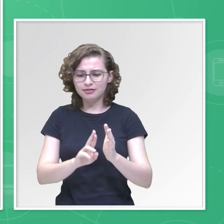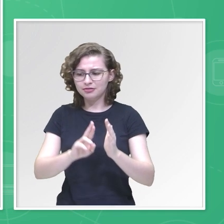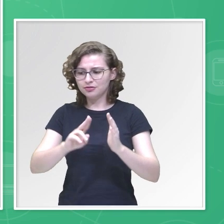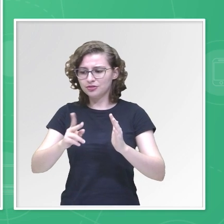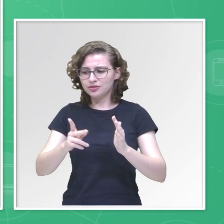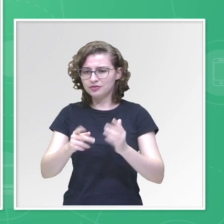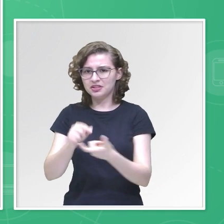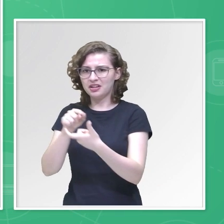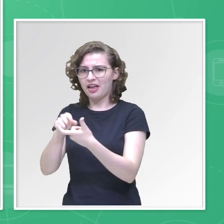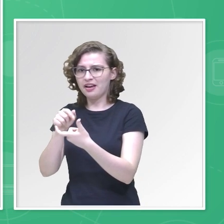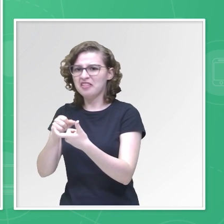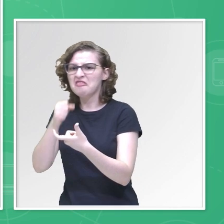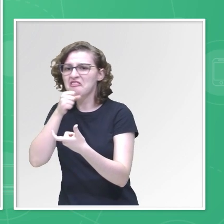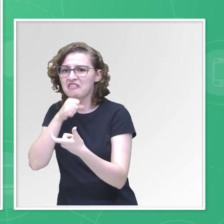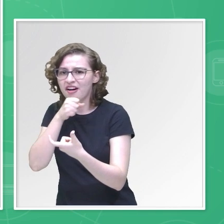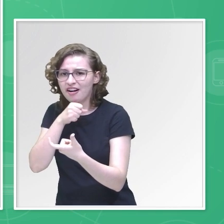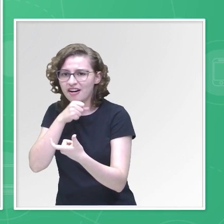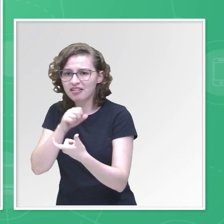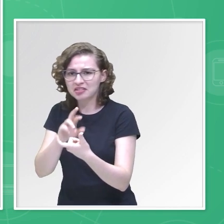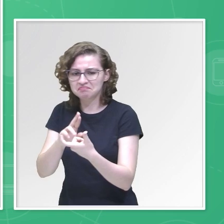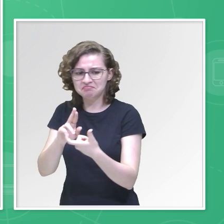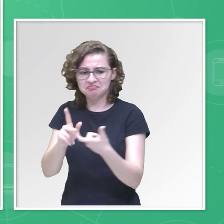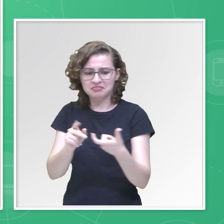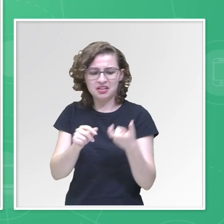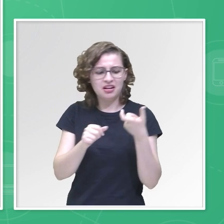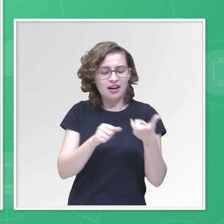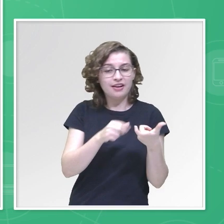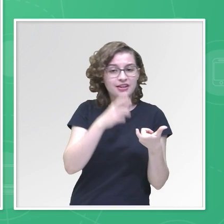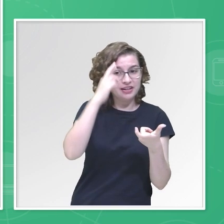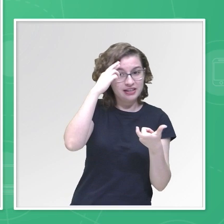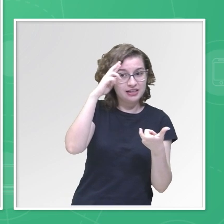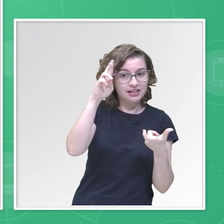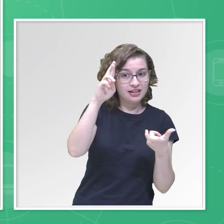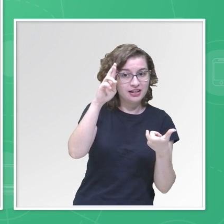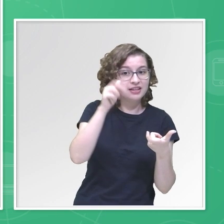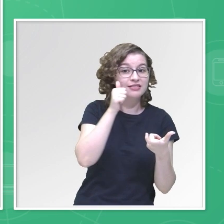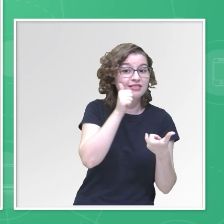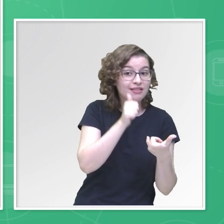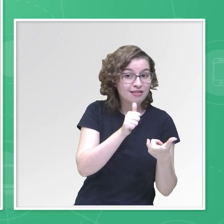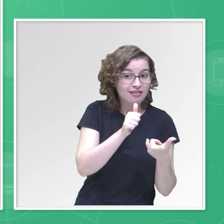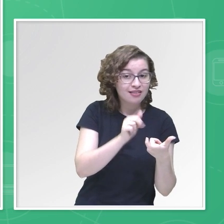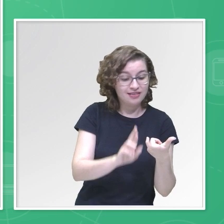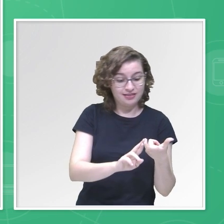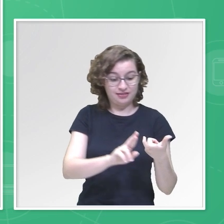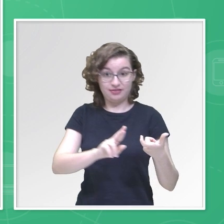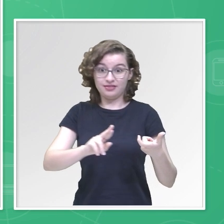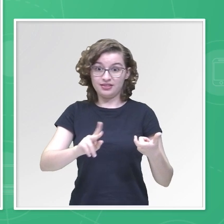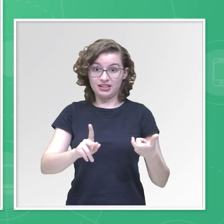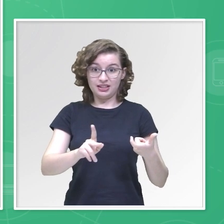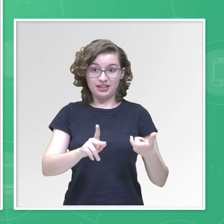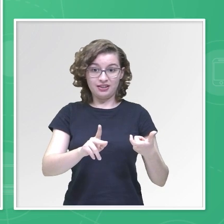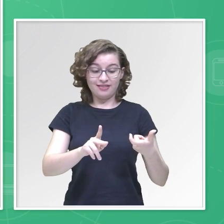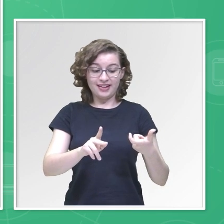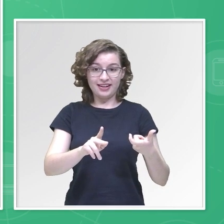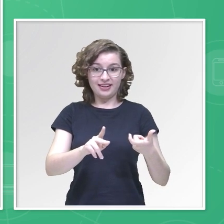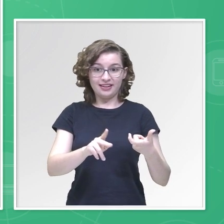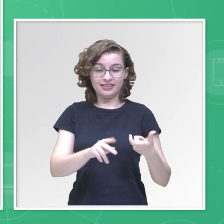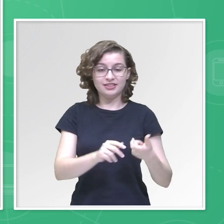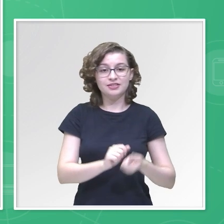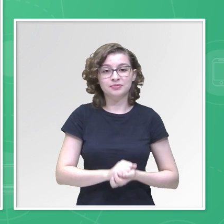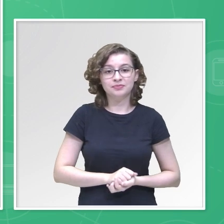já tem outro sentido já tem outro significado vai demonstrar o quê gente quando ele utiliza a expressão minha senhora